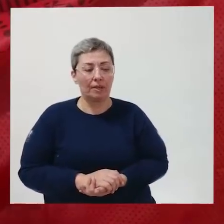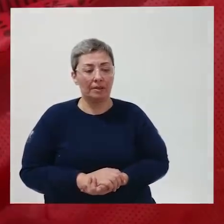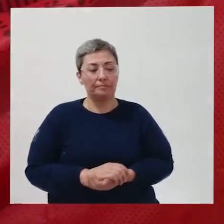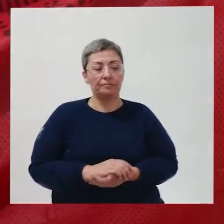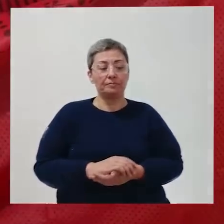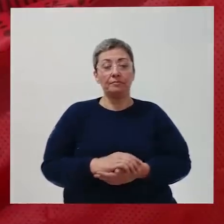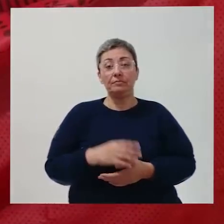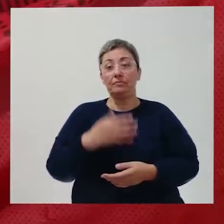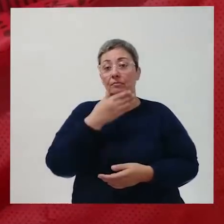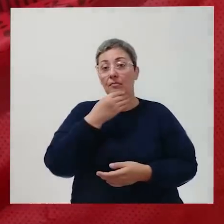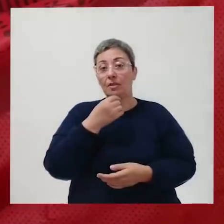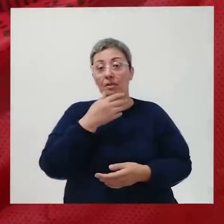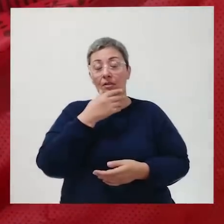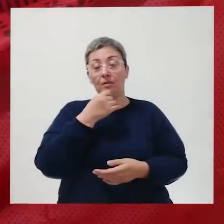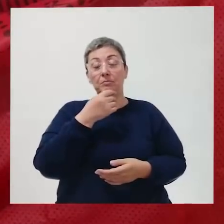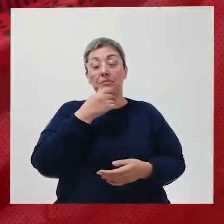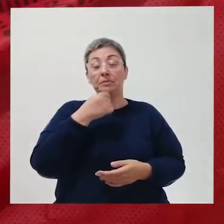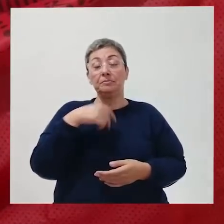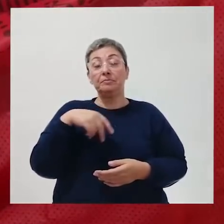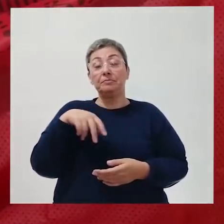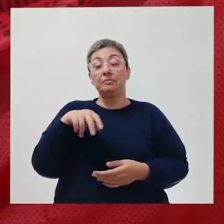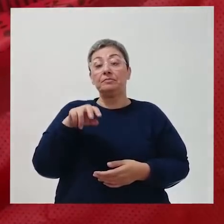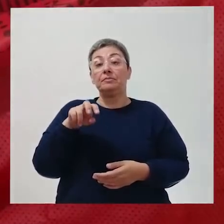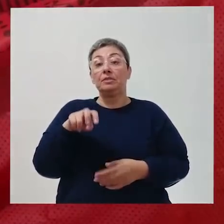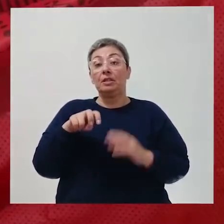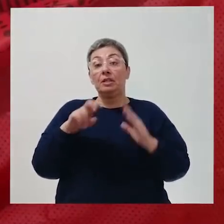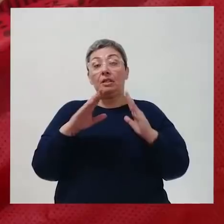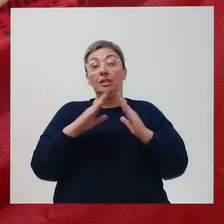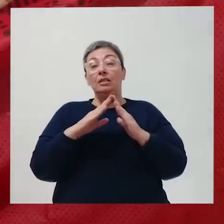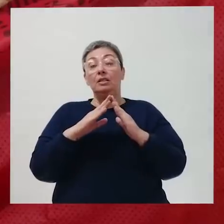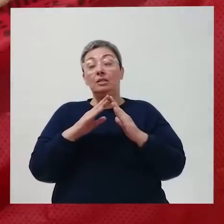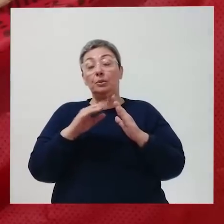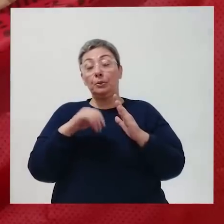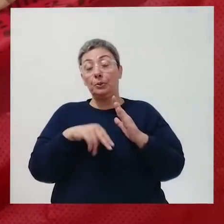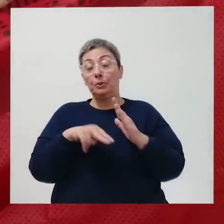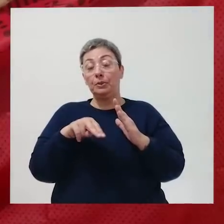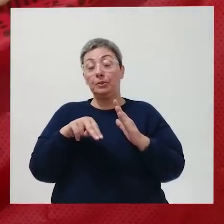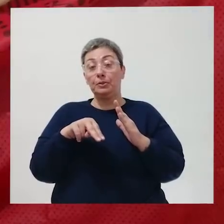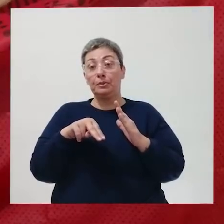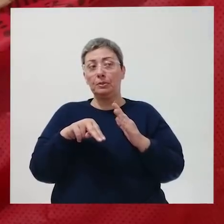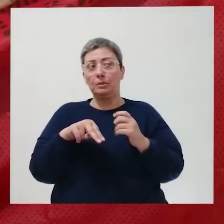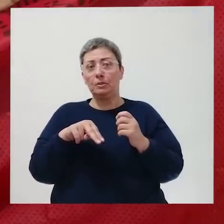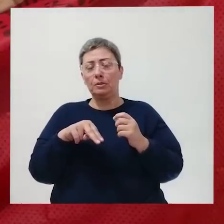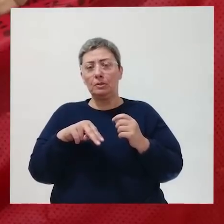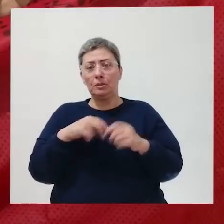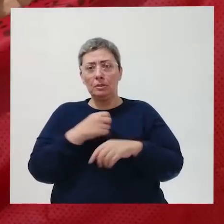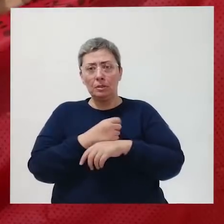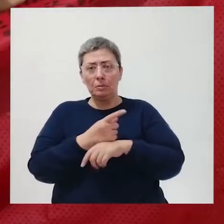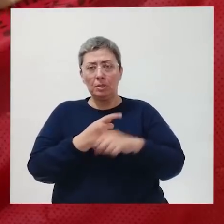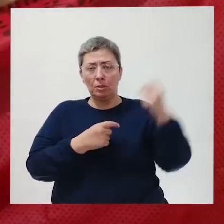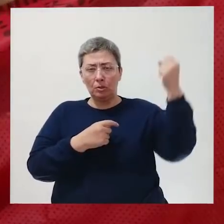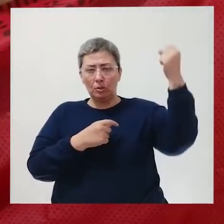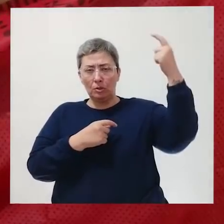E o homem estava lá, no seu abrigo, quando de repente veio o sol.